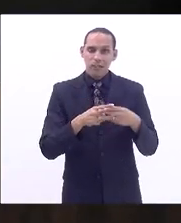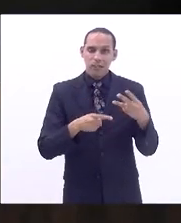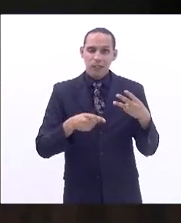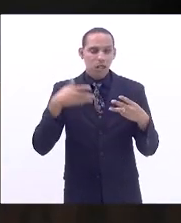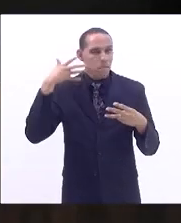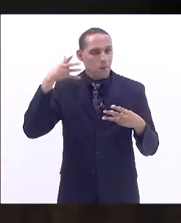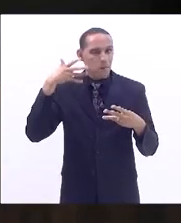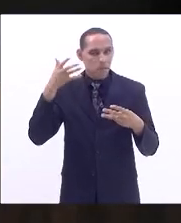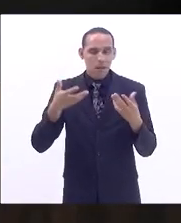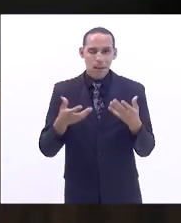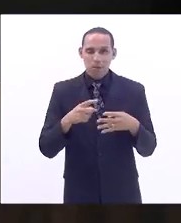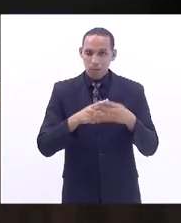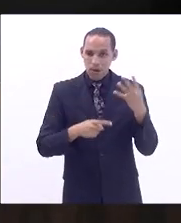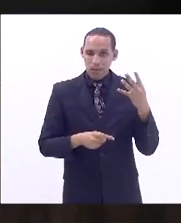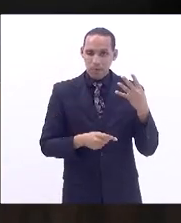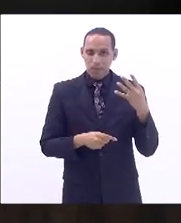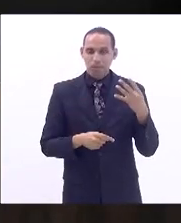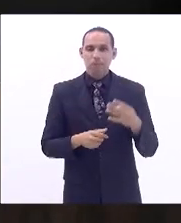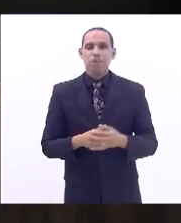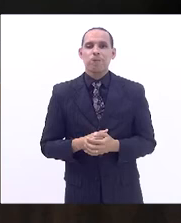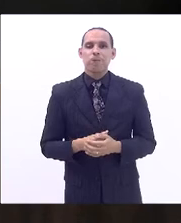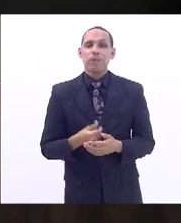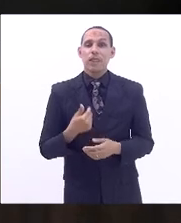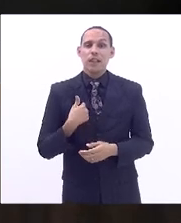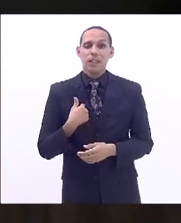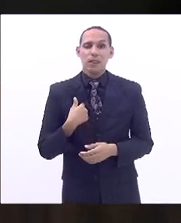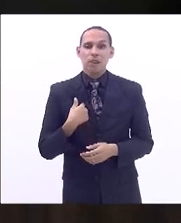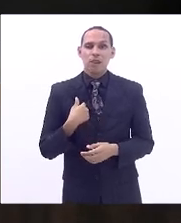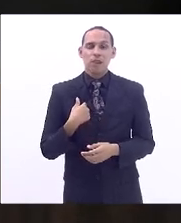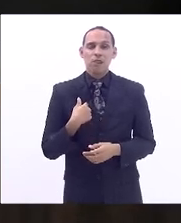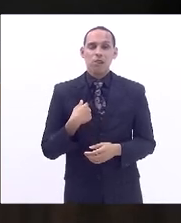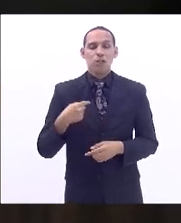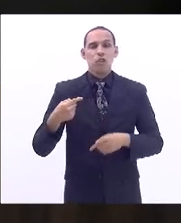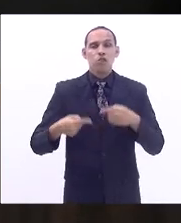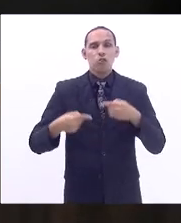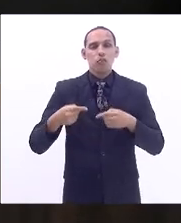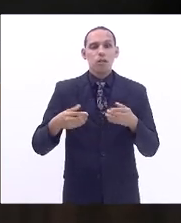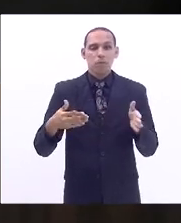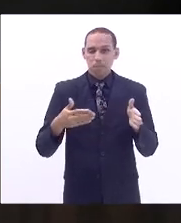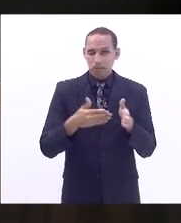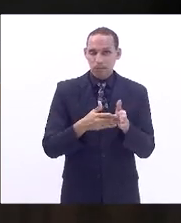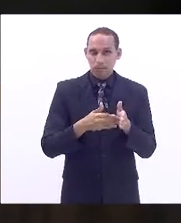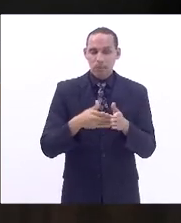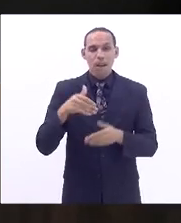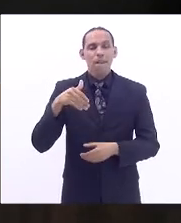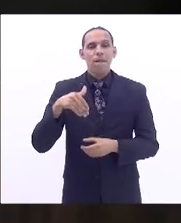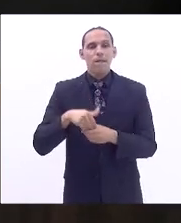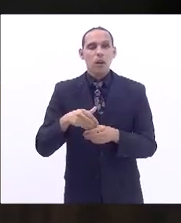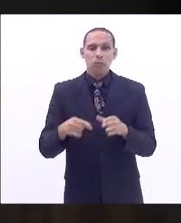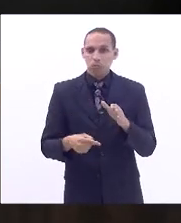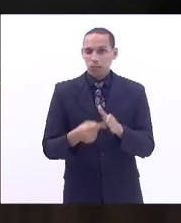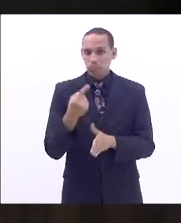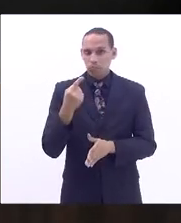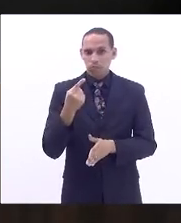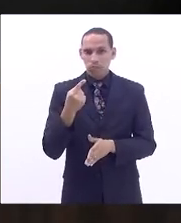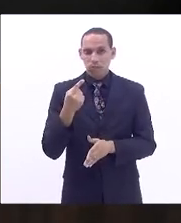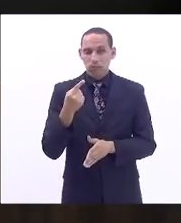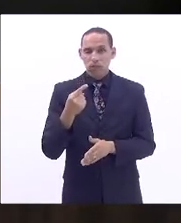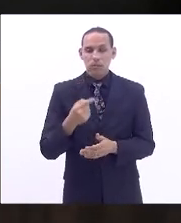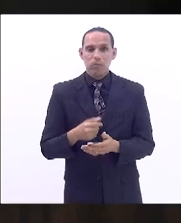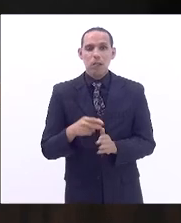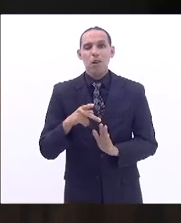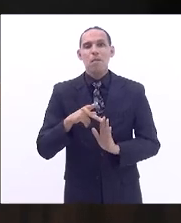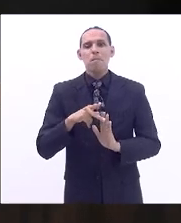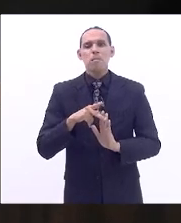para discutir 4 e eu suspendo a disposição vou votar em uma vez só as outras três